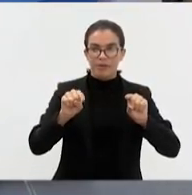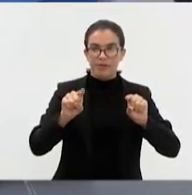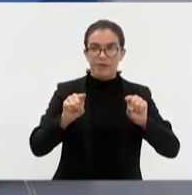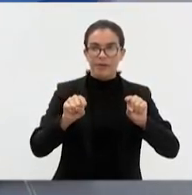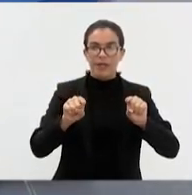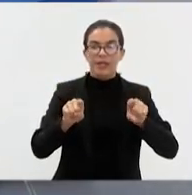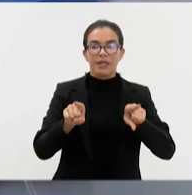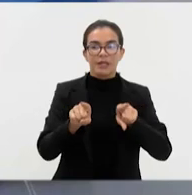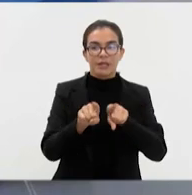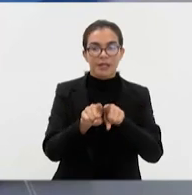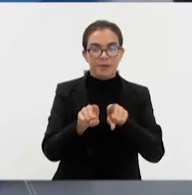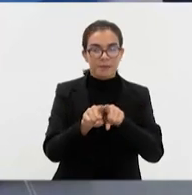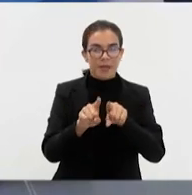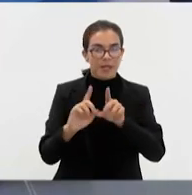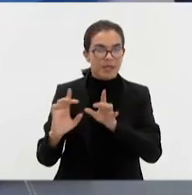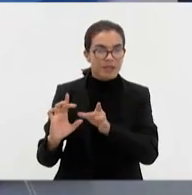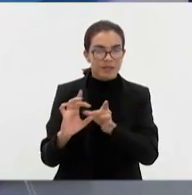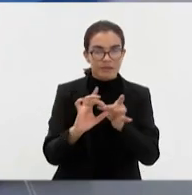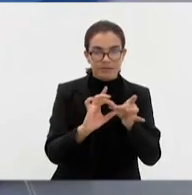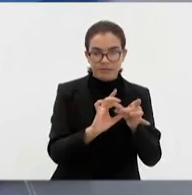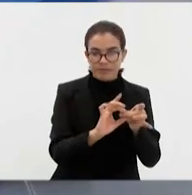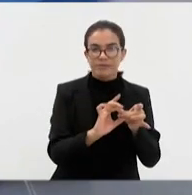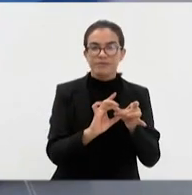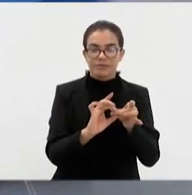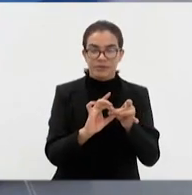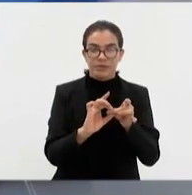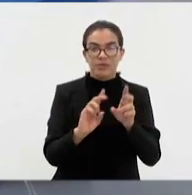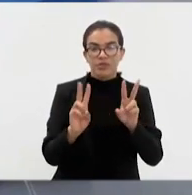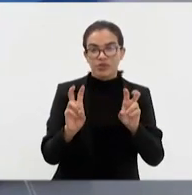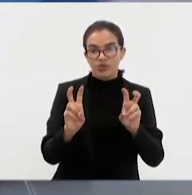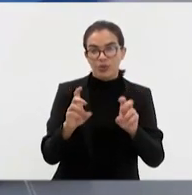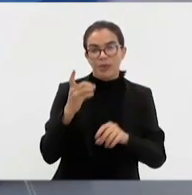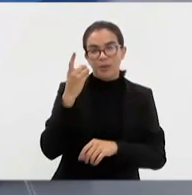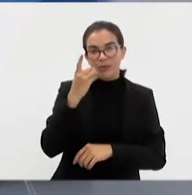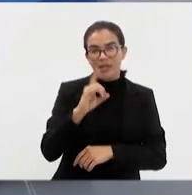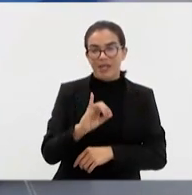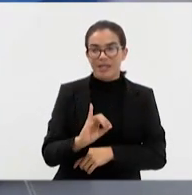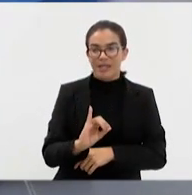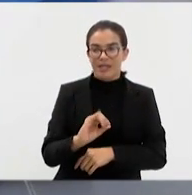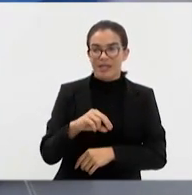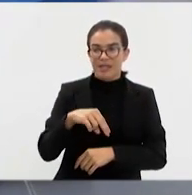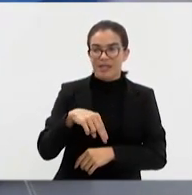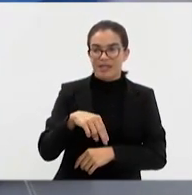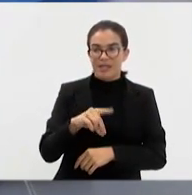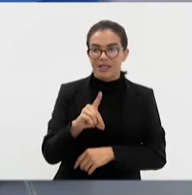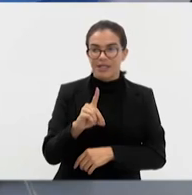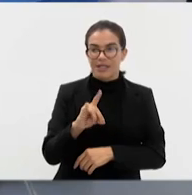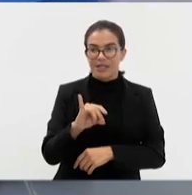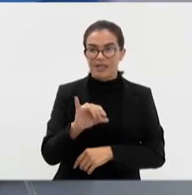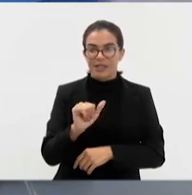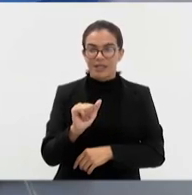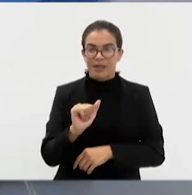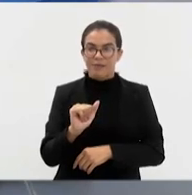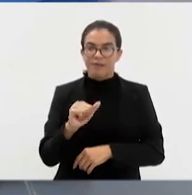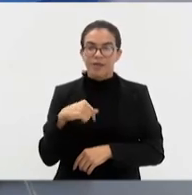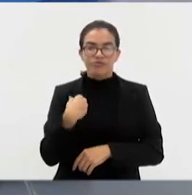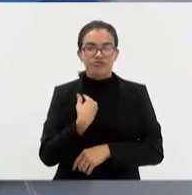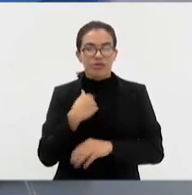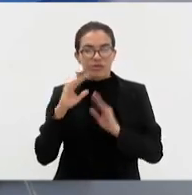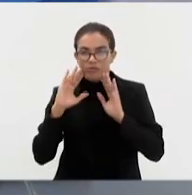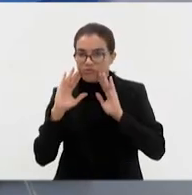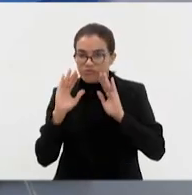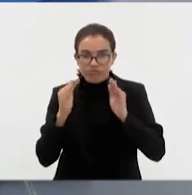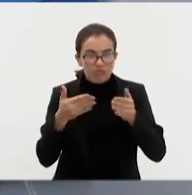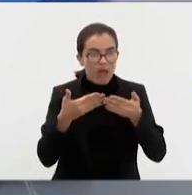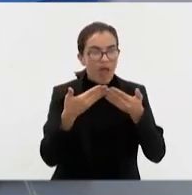Também ainda nessa questão que foi trazida aqui pela deputada Índia, né, da gente ter uma atenção um pouco mais